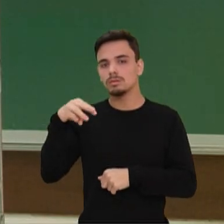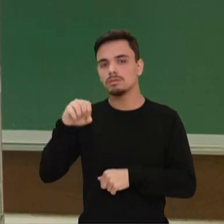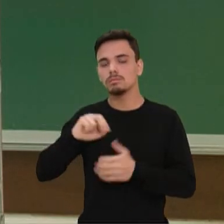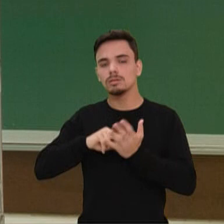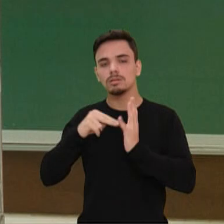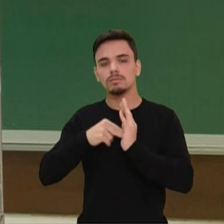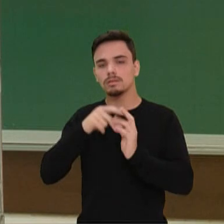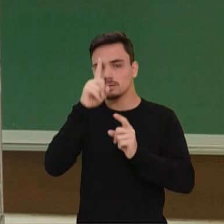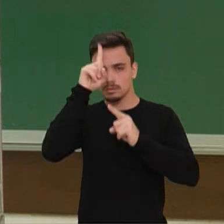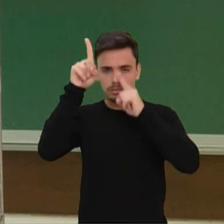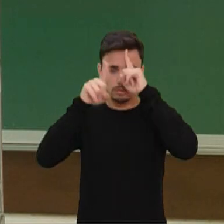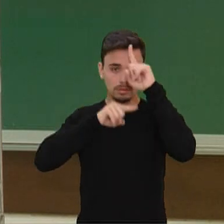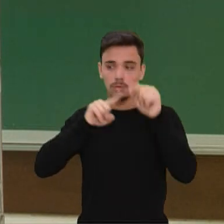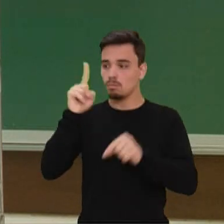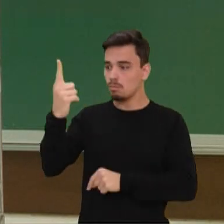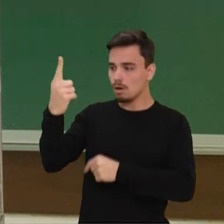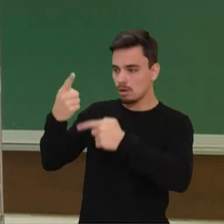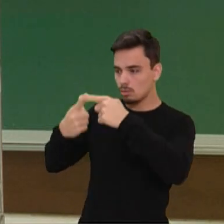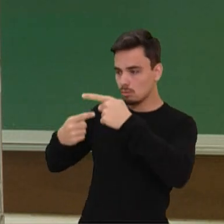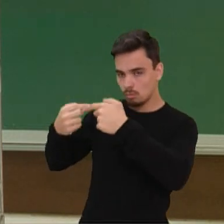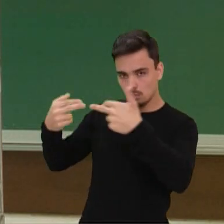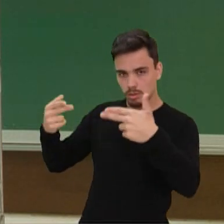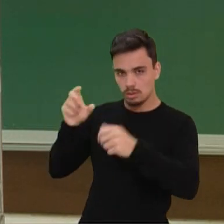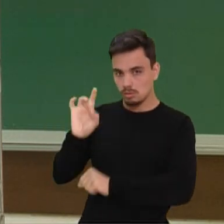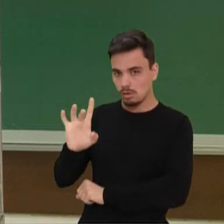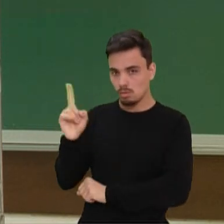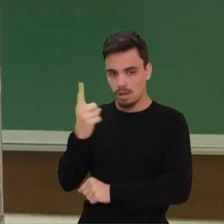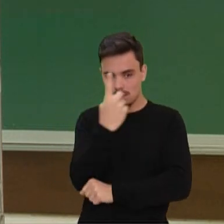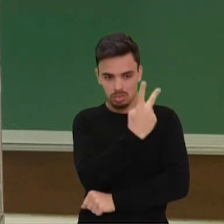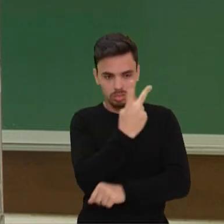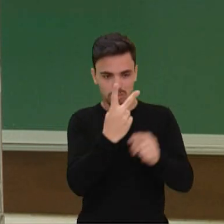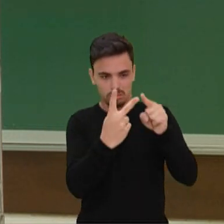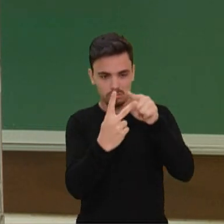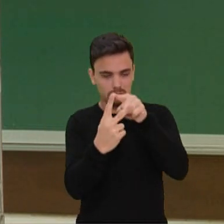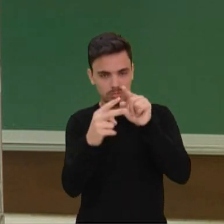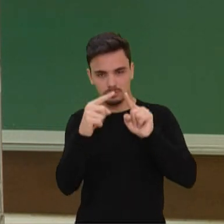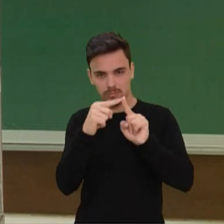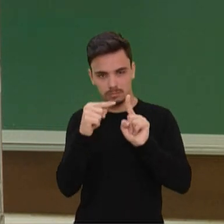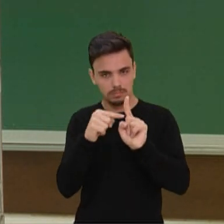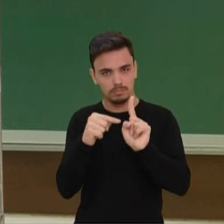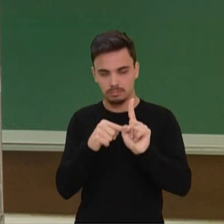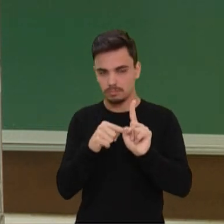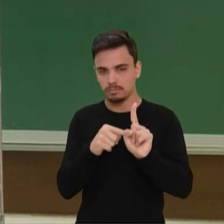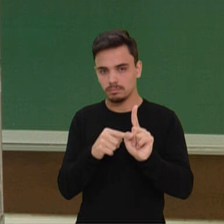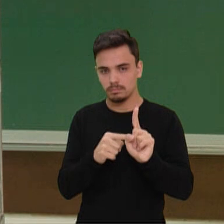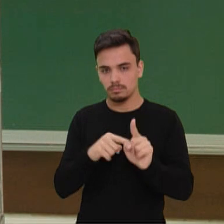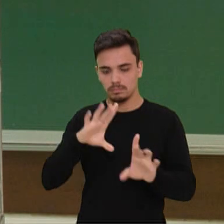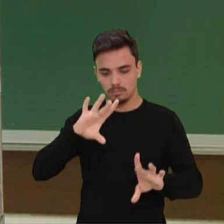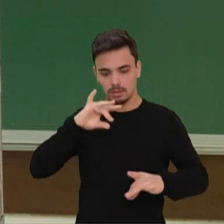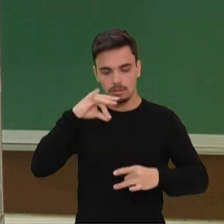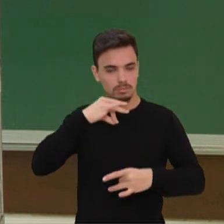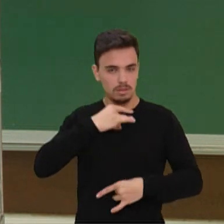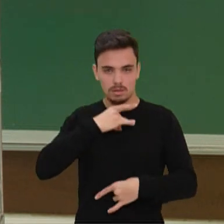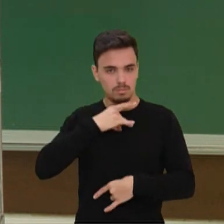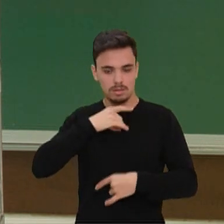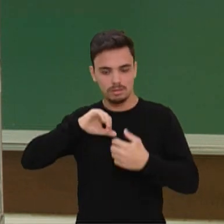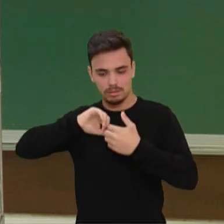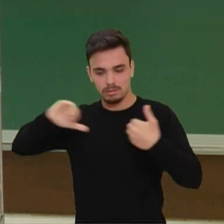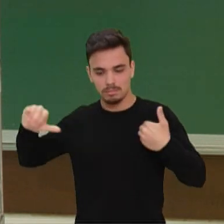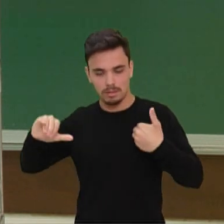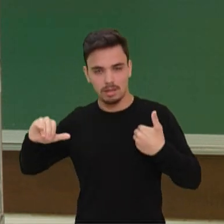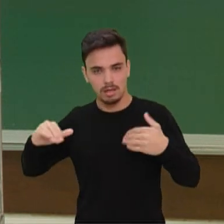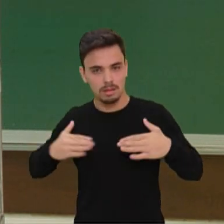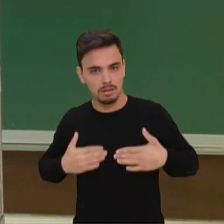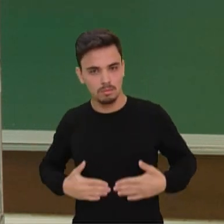existe é uma coisa só e não dois tipos de coisa. Então, a alma, ela não existe enquanto coisa separada do corpo. Ela